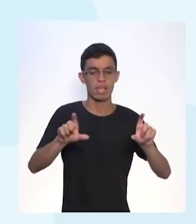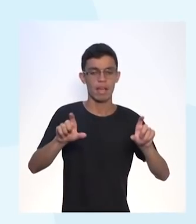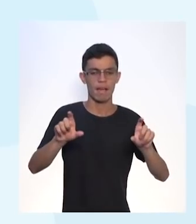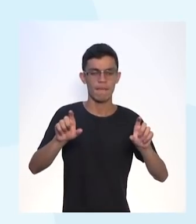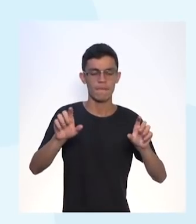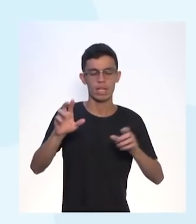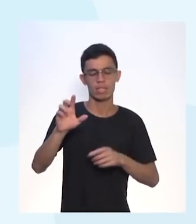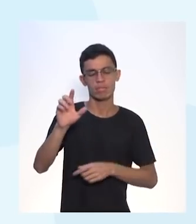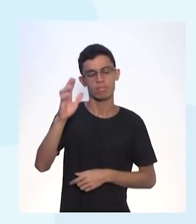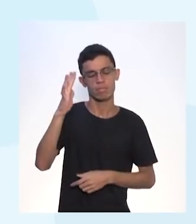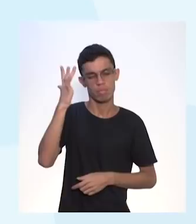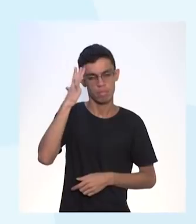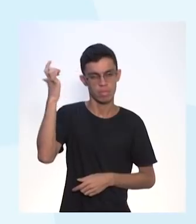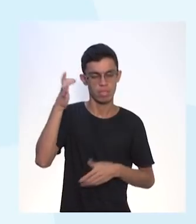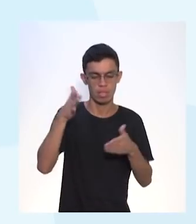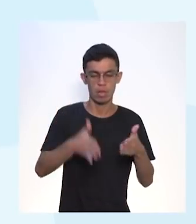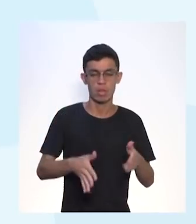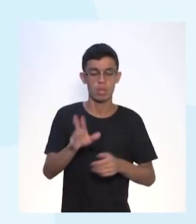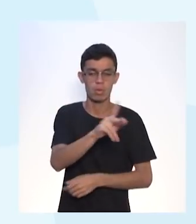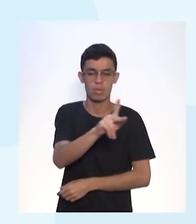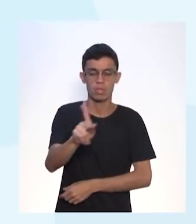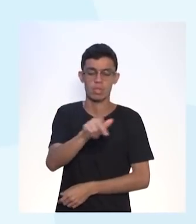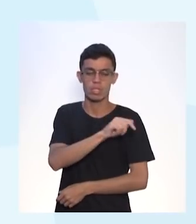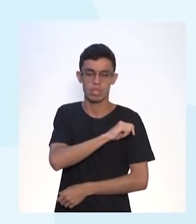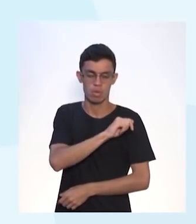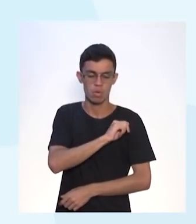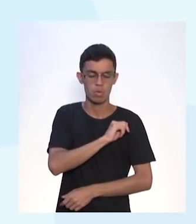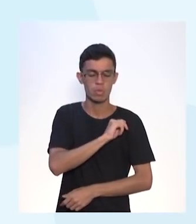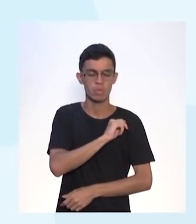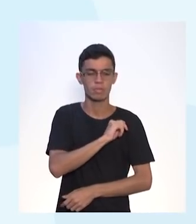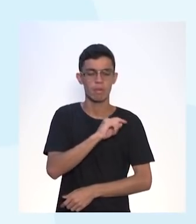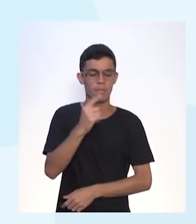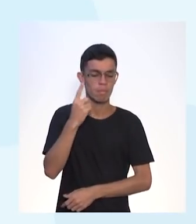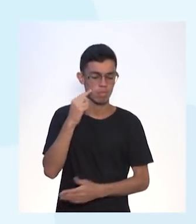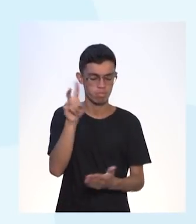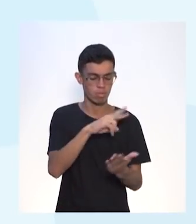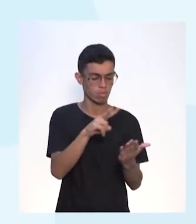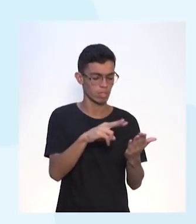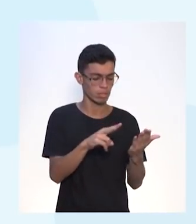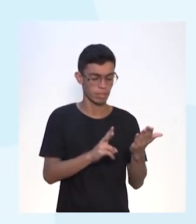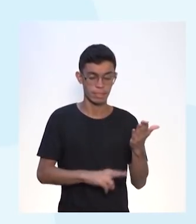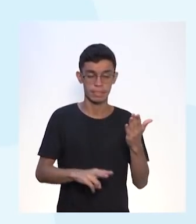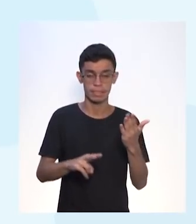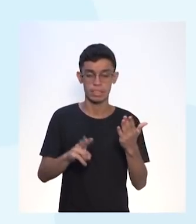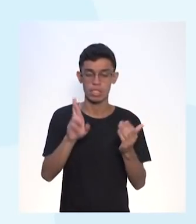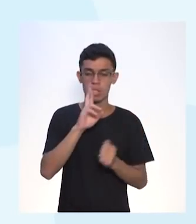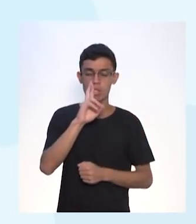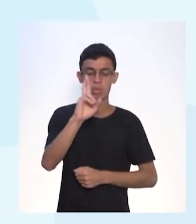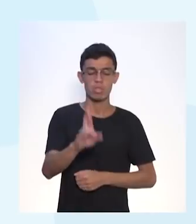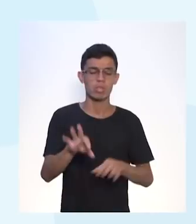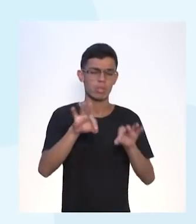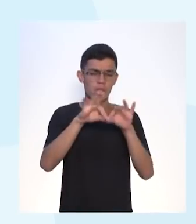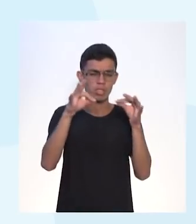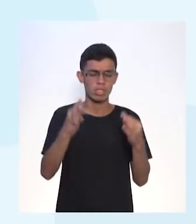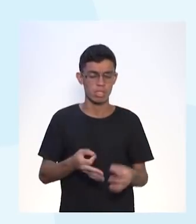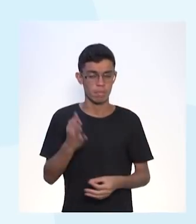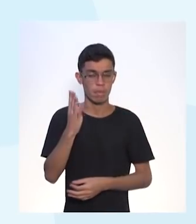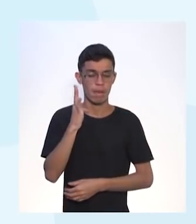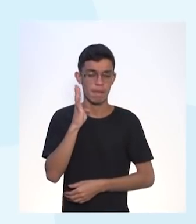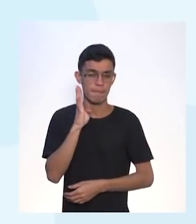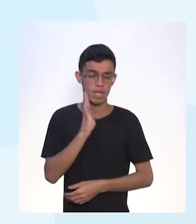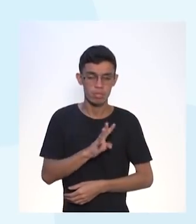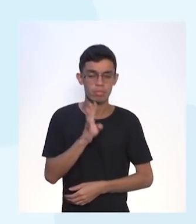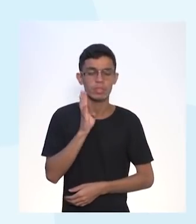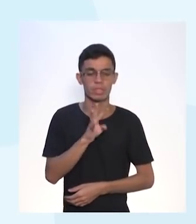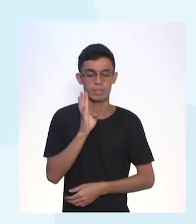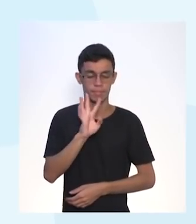Então, os professores, os alunos que interpretaram, fizeram assim de uma forma bem legal, de uma forma bem simples, era o que eu estava esperando